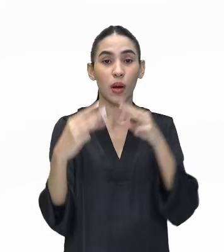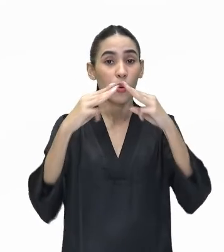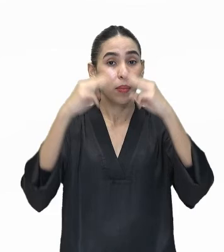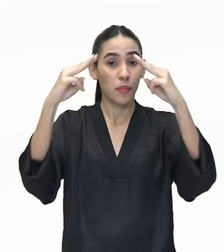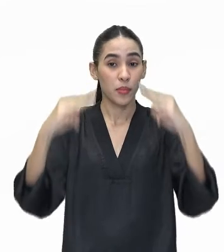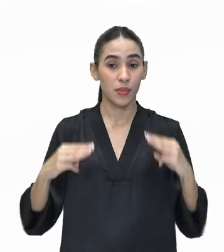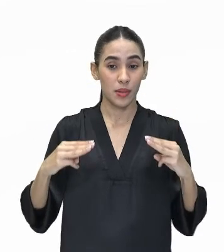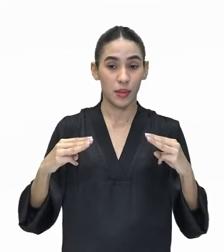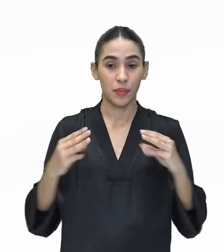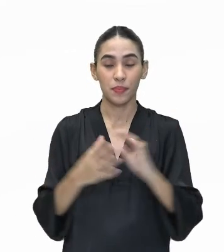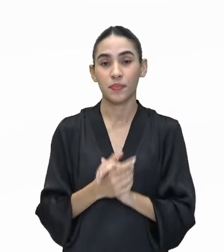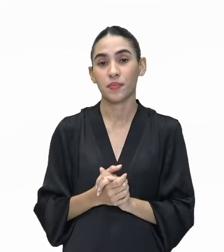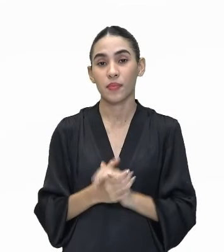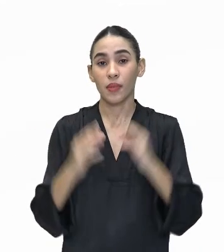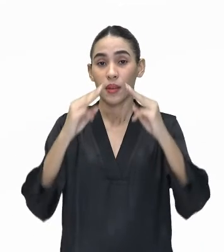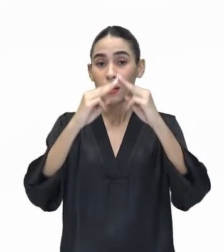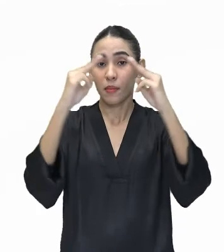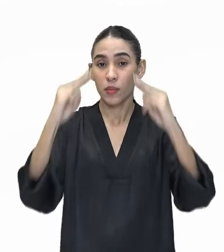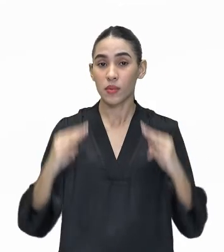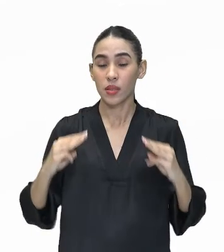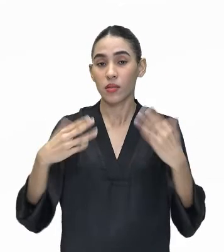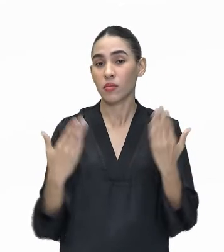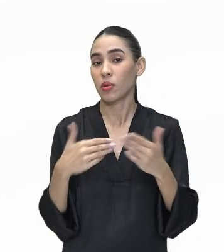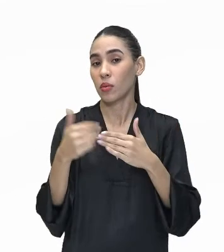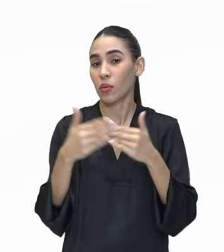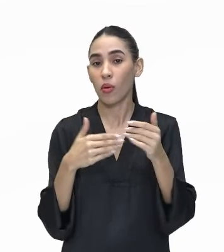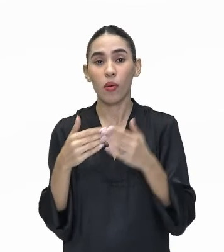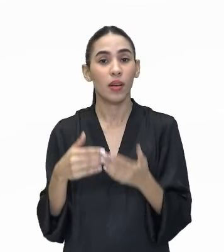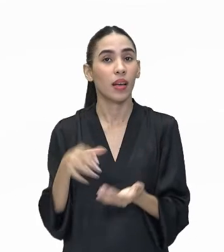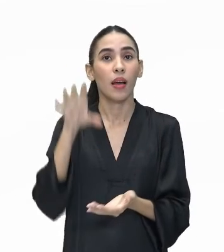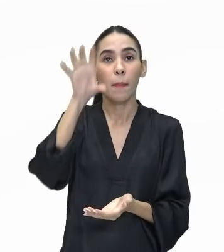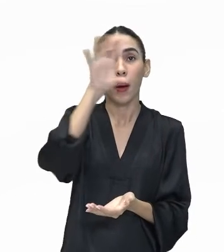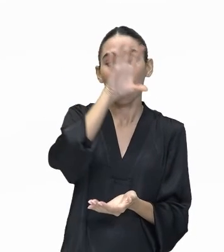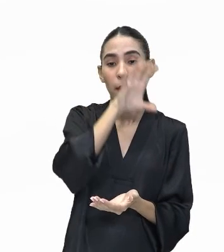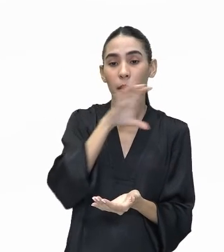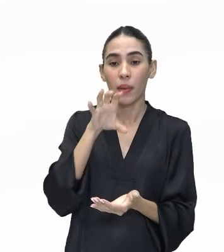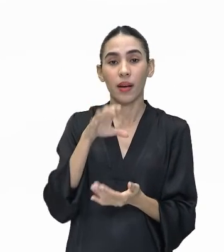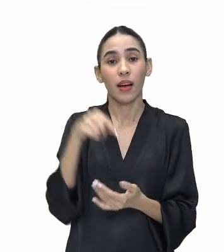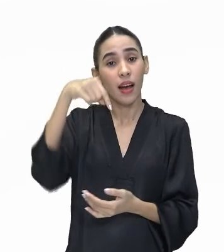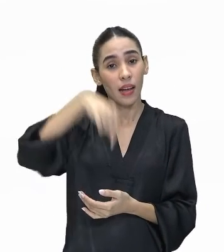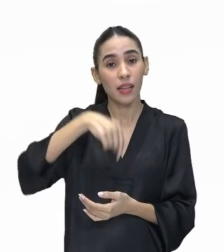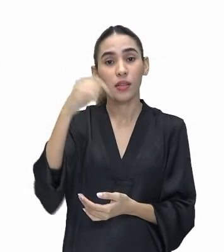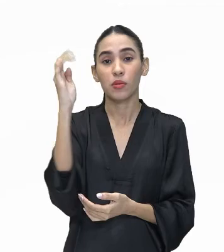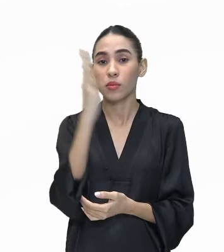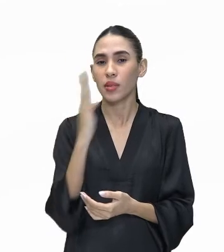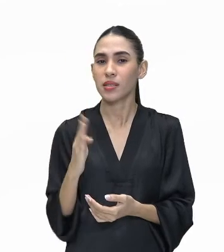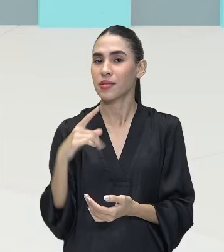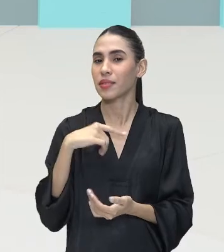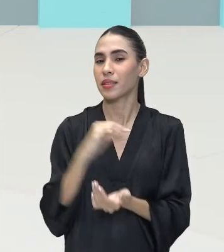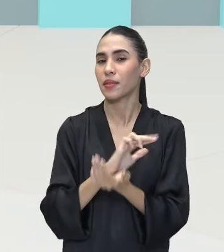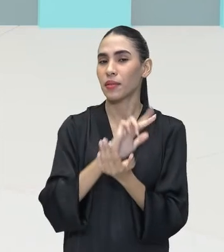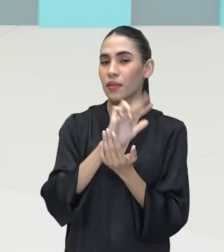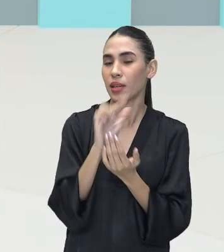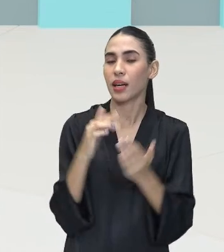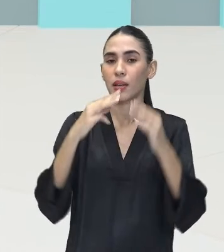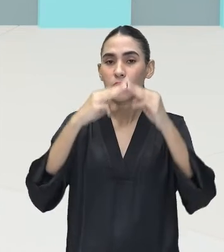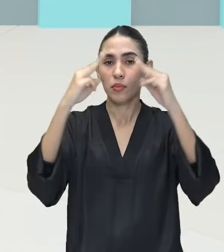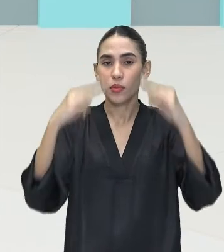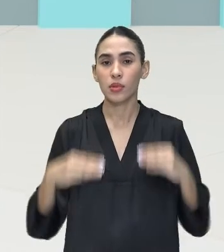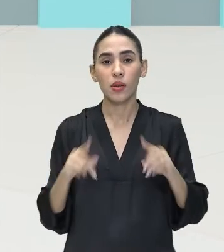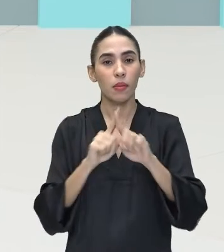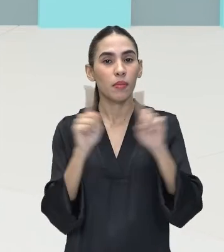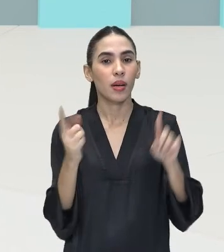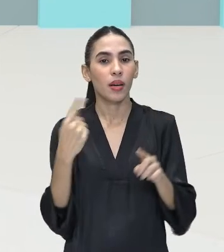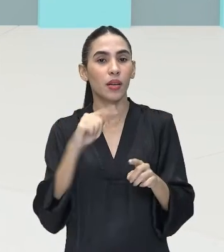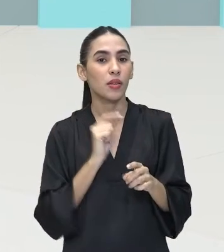museus de qualquer lugar. Aqui no Brasil nós temos diversos museus, mas também nós